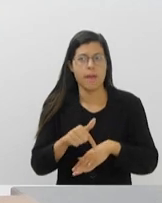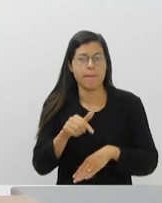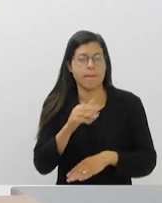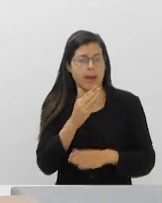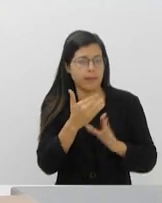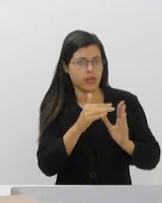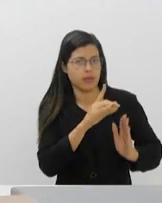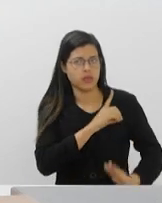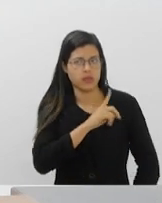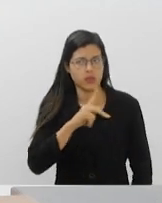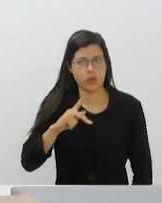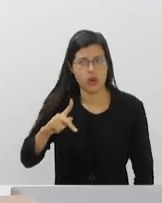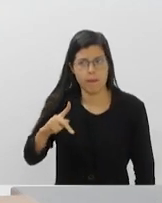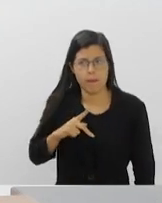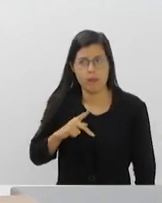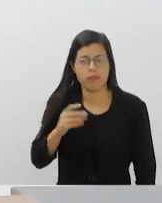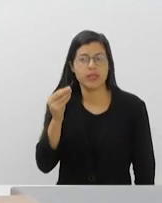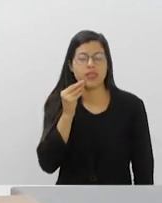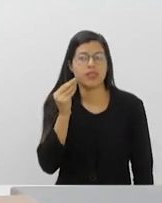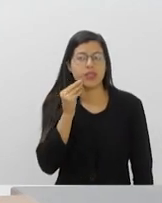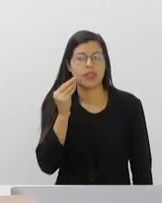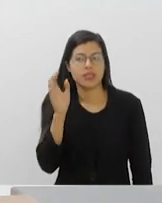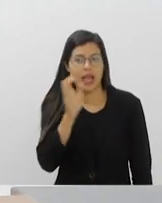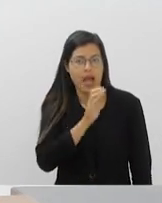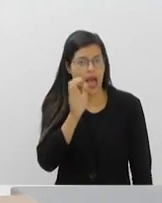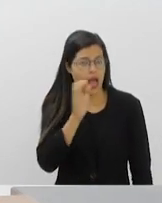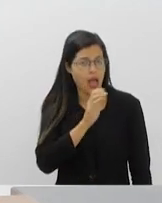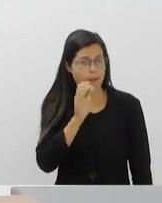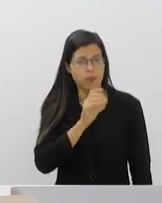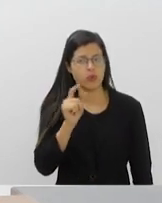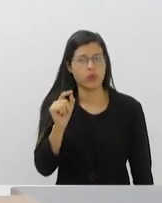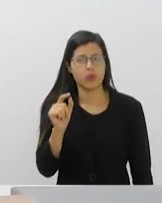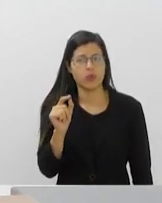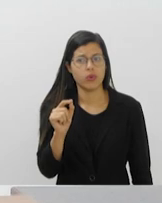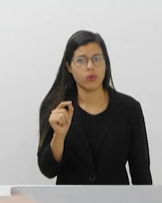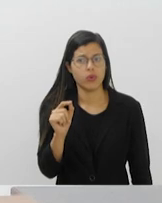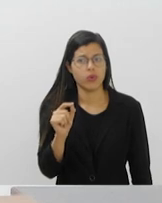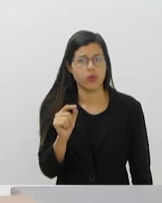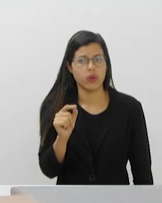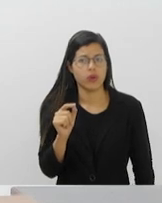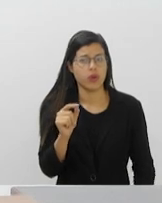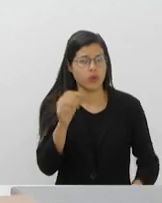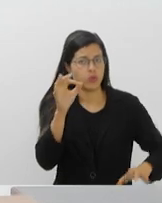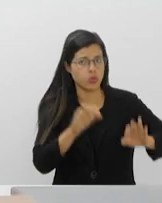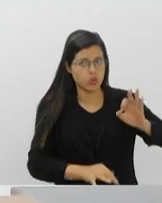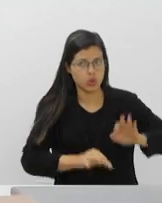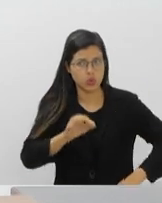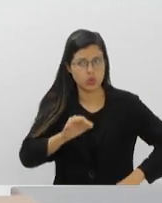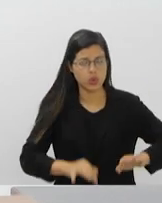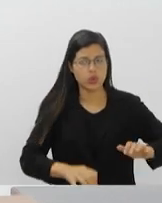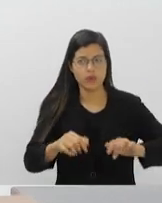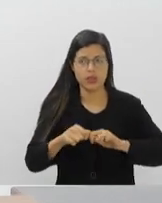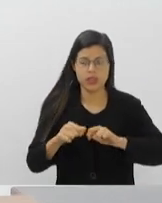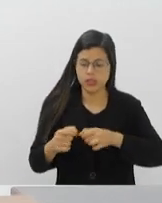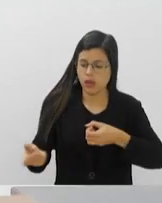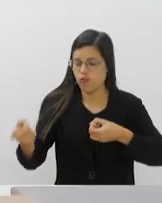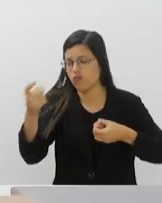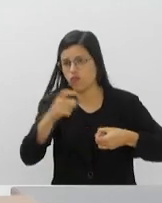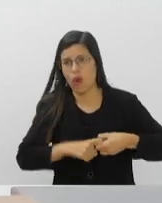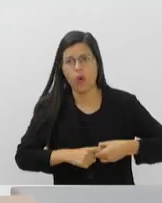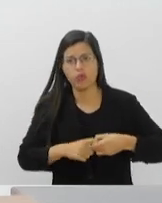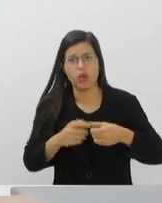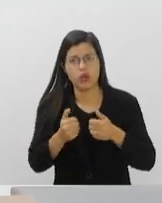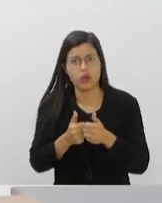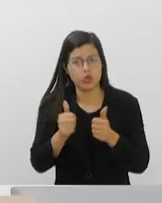Vara da Infância para tentar o máo mais rápido possível despachar com o juiz para fazer essa reintegração com um